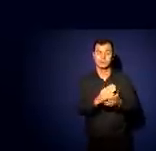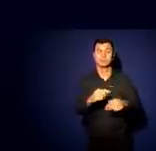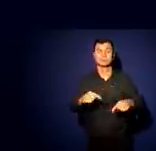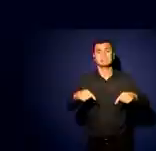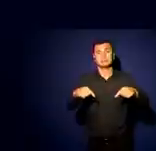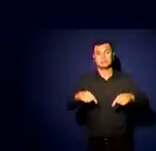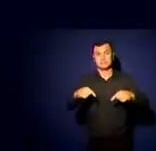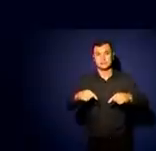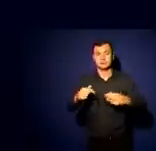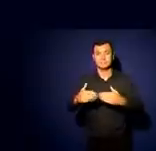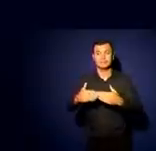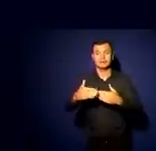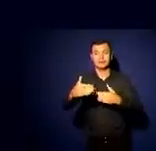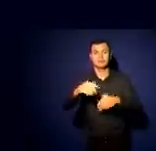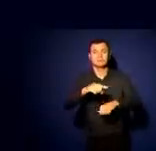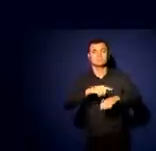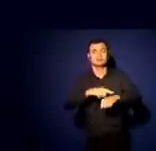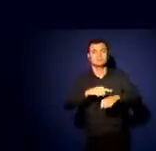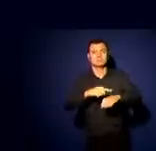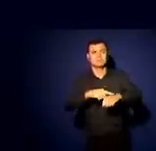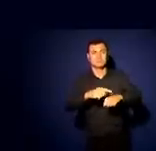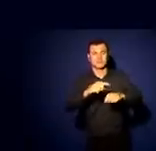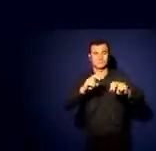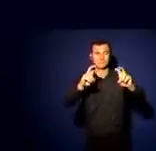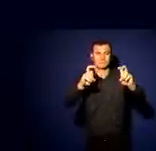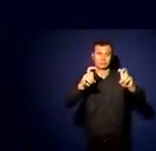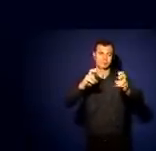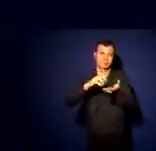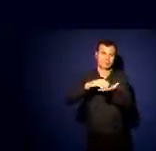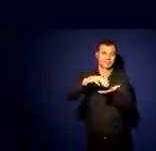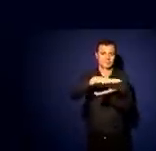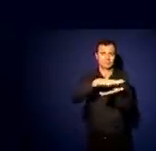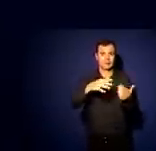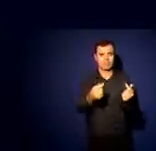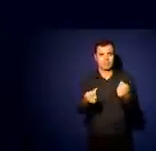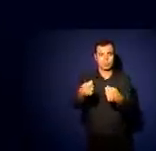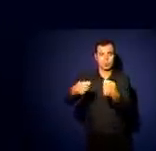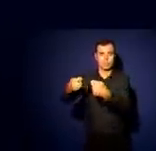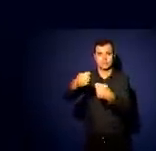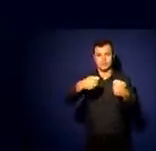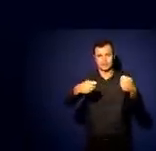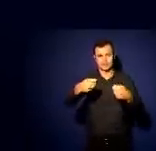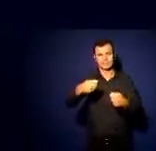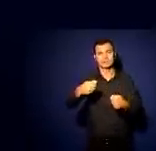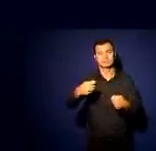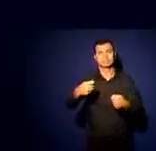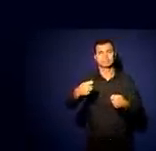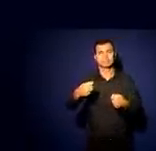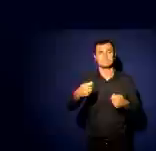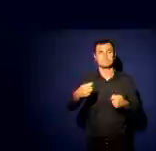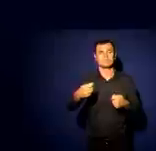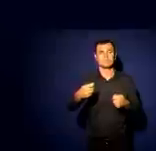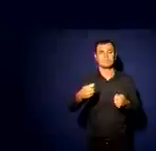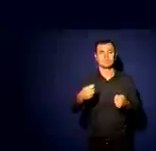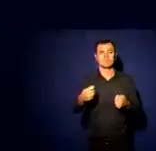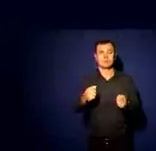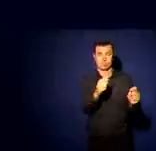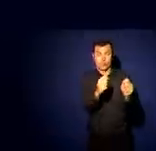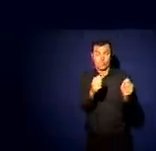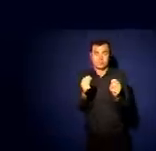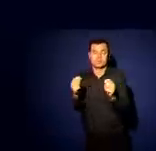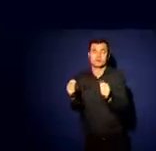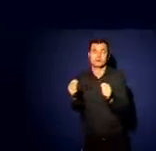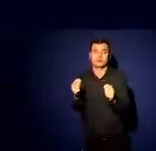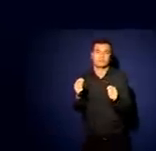gente tá perdendo aqui do ponto de vista econômico porque é como foi falado em outros painéis e a gente tá vendo isso existe